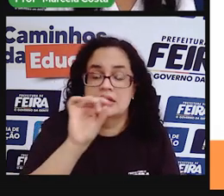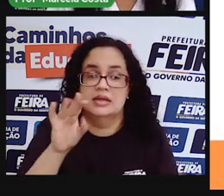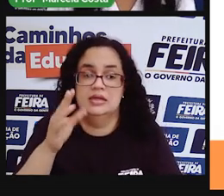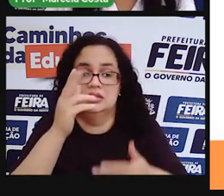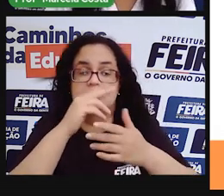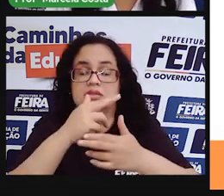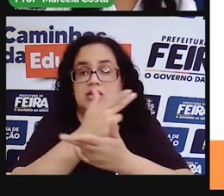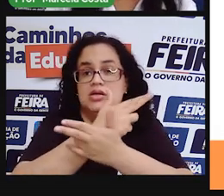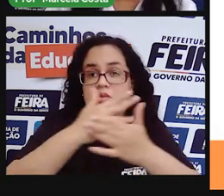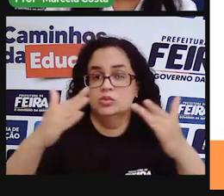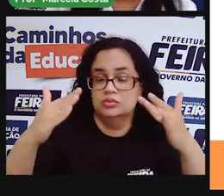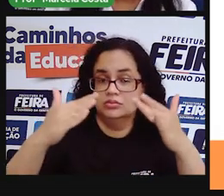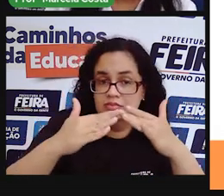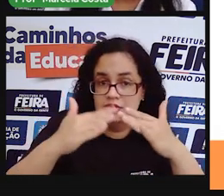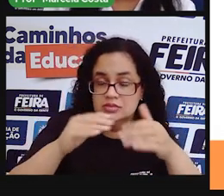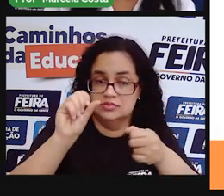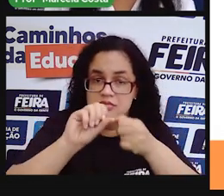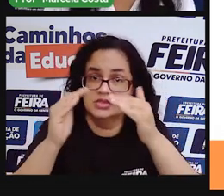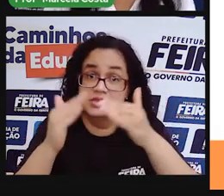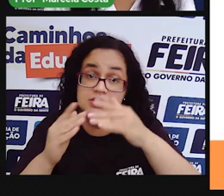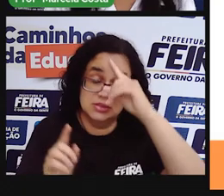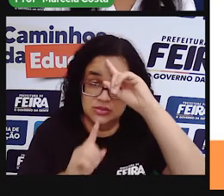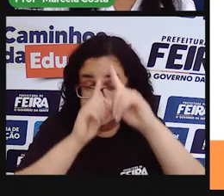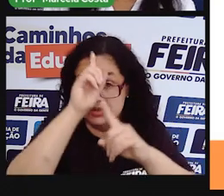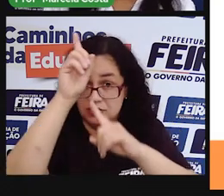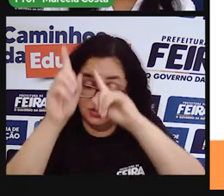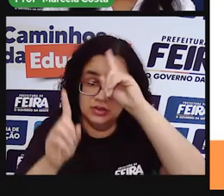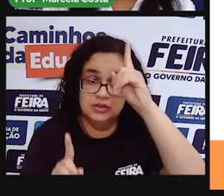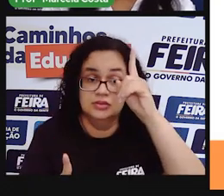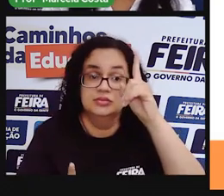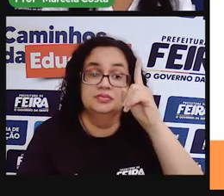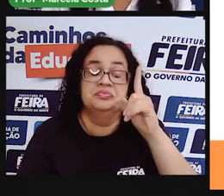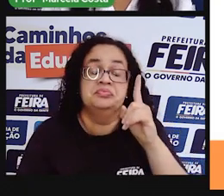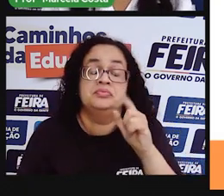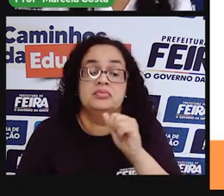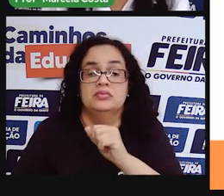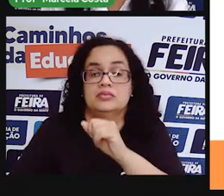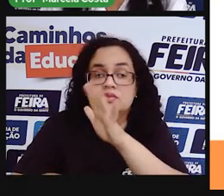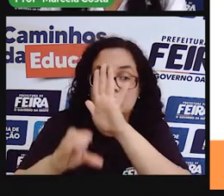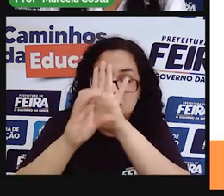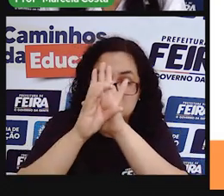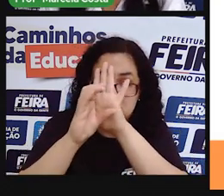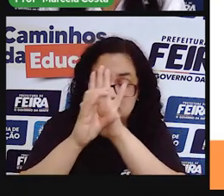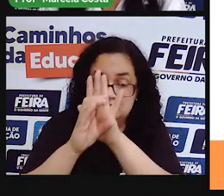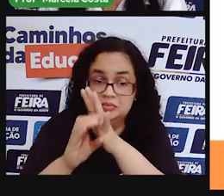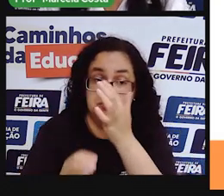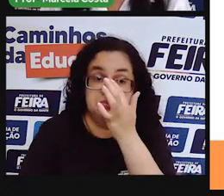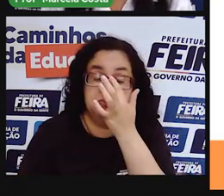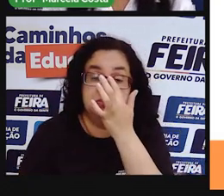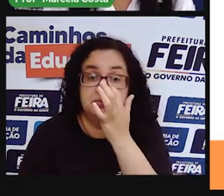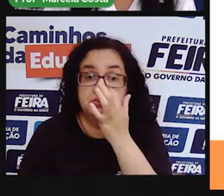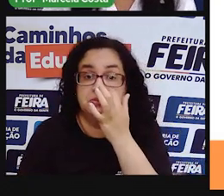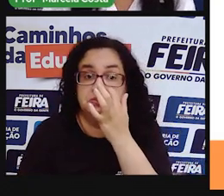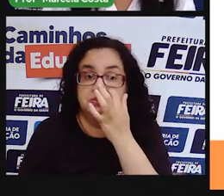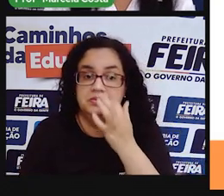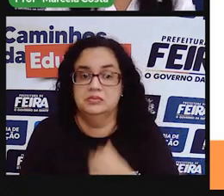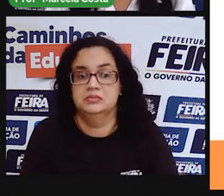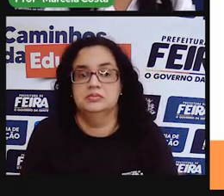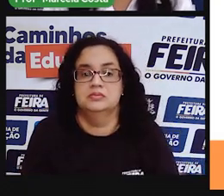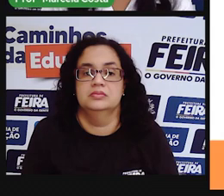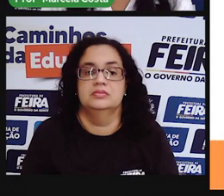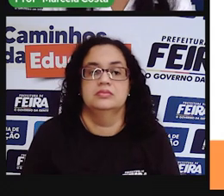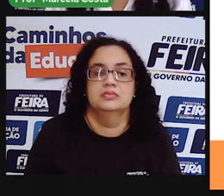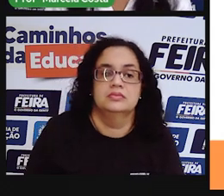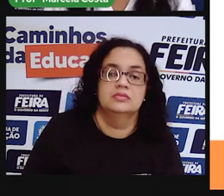você vai criar um desenho, um símbolo que vai representar essa atividade. E aí,